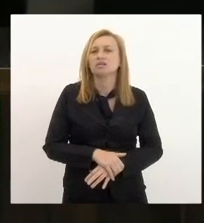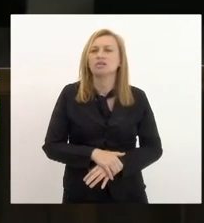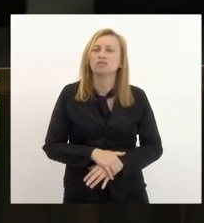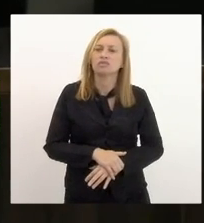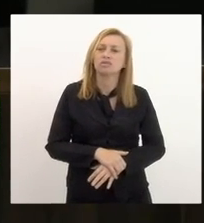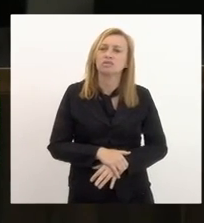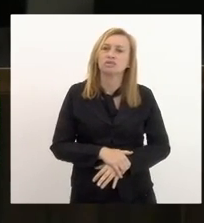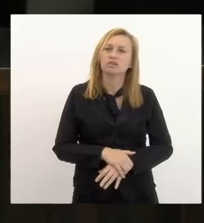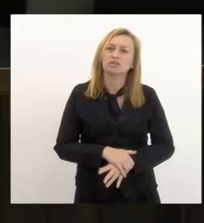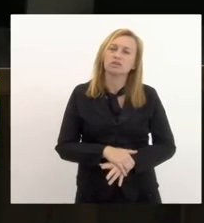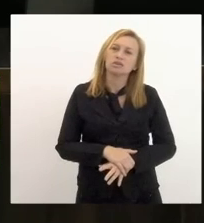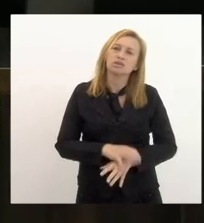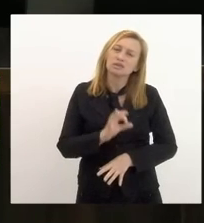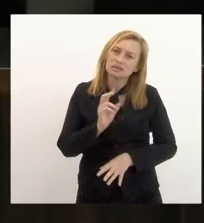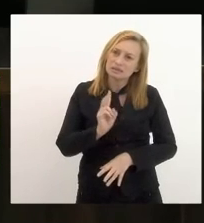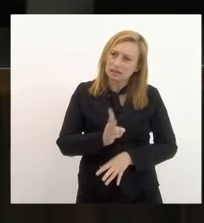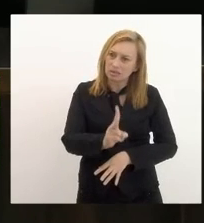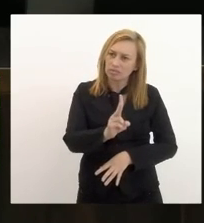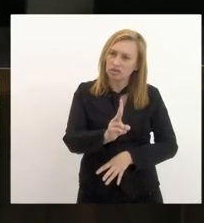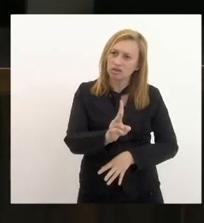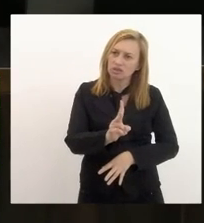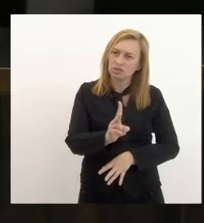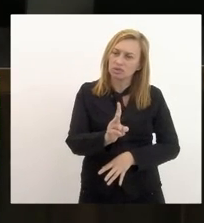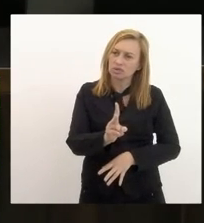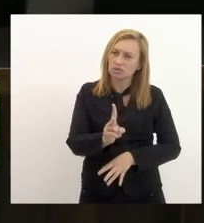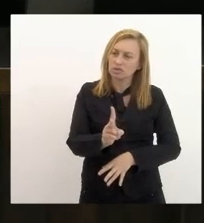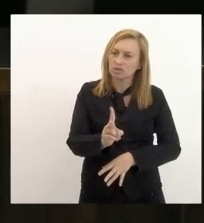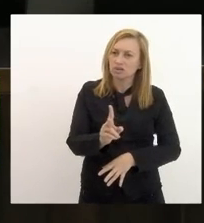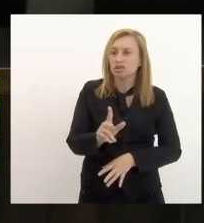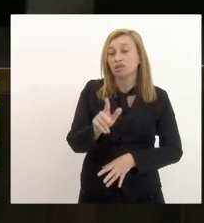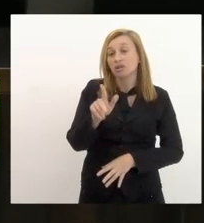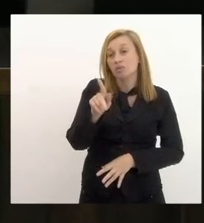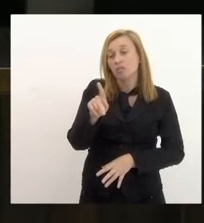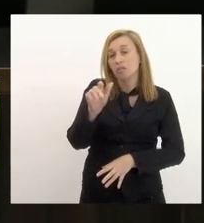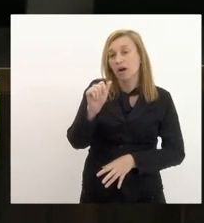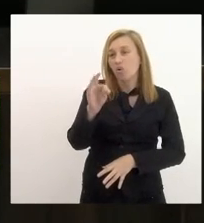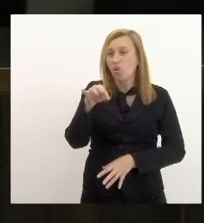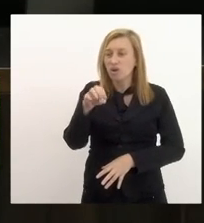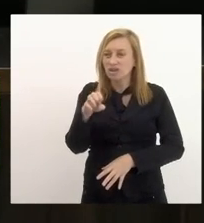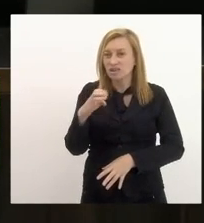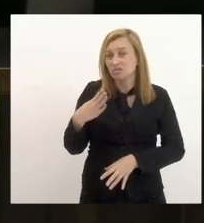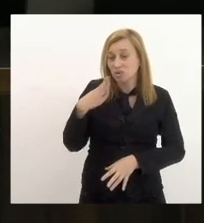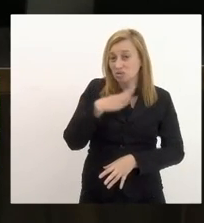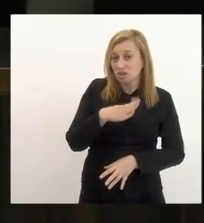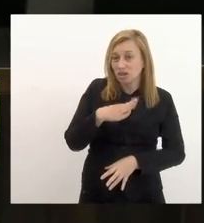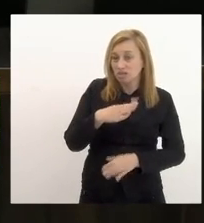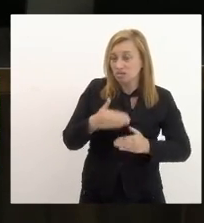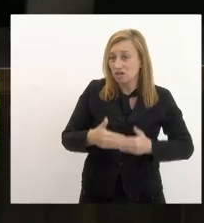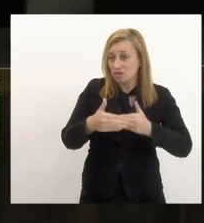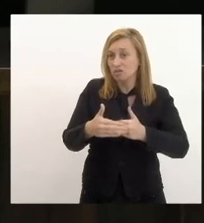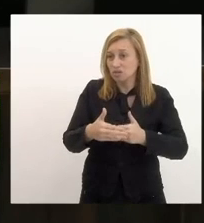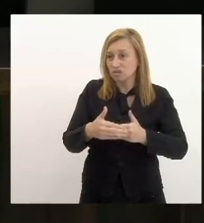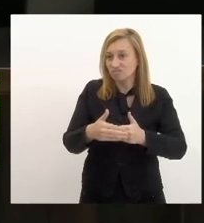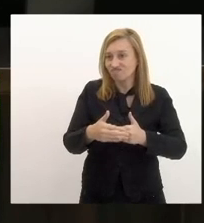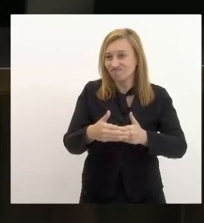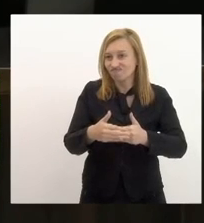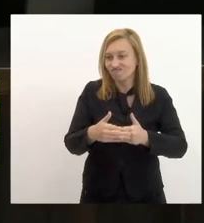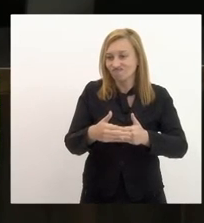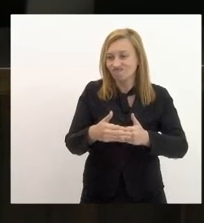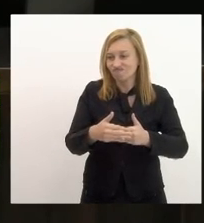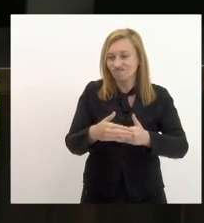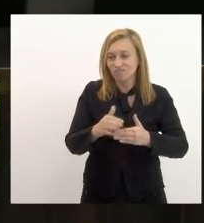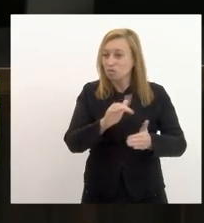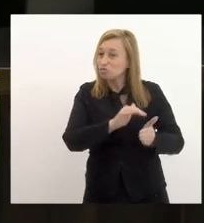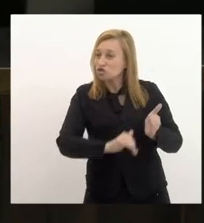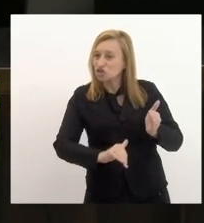é sempre é um pacote de maldade os avanços não tira o caráter do